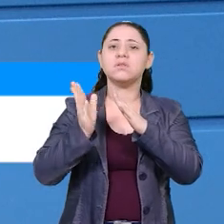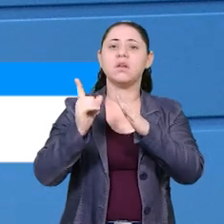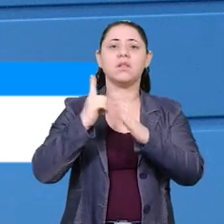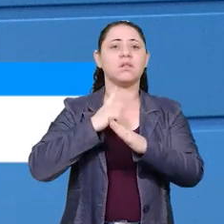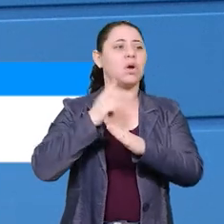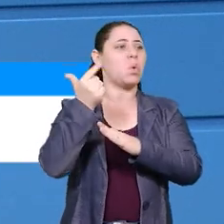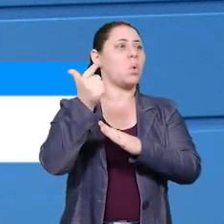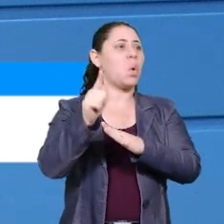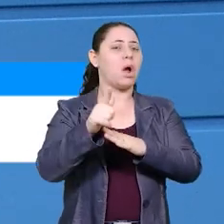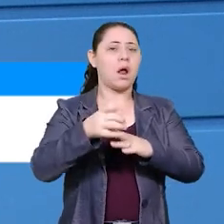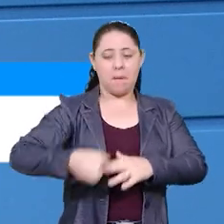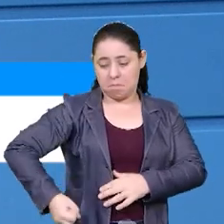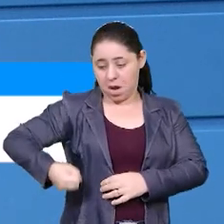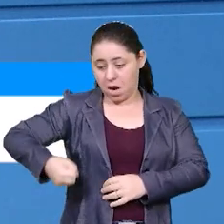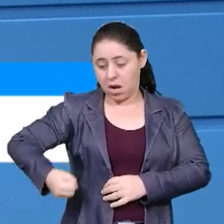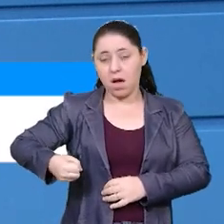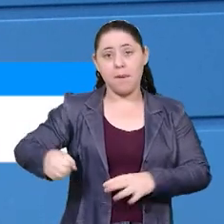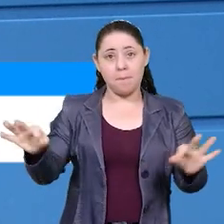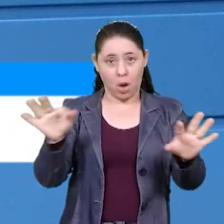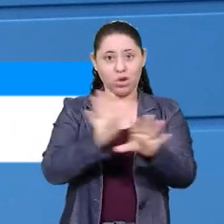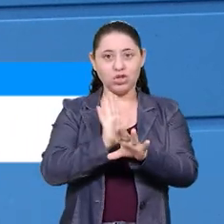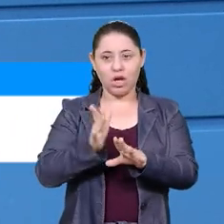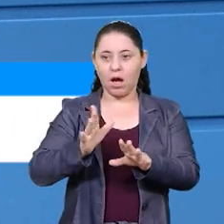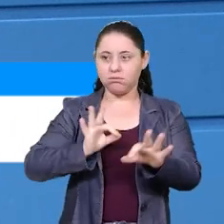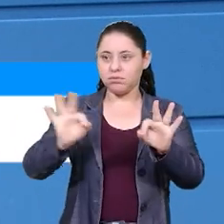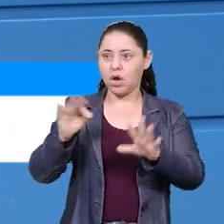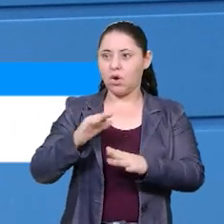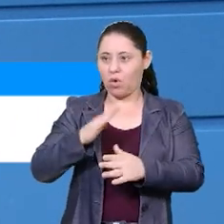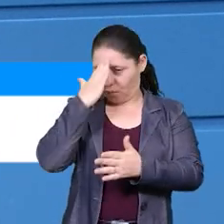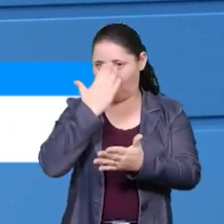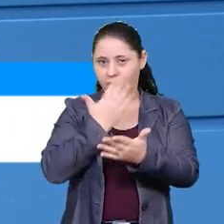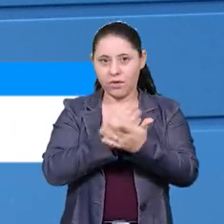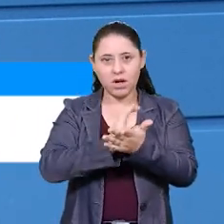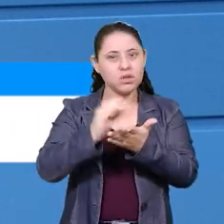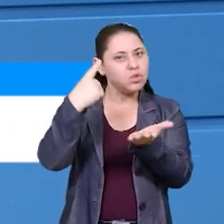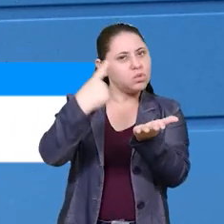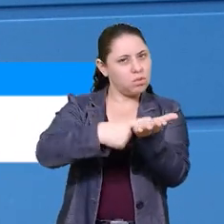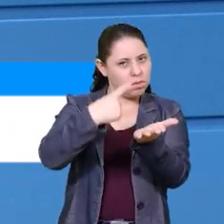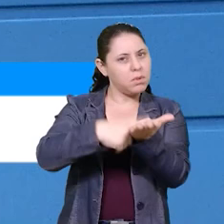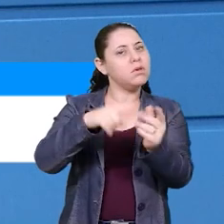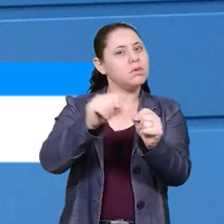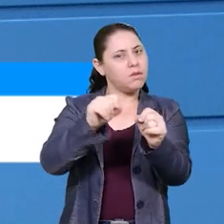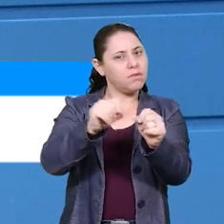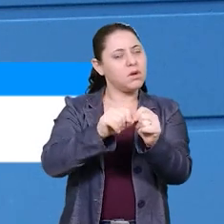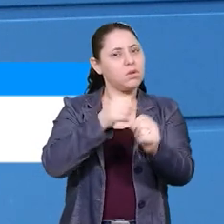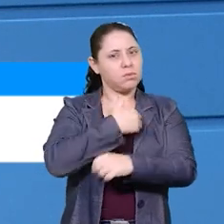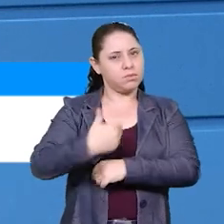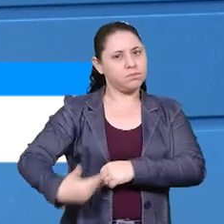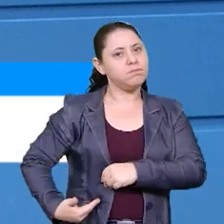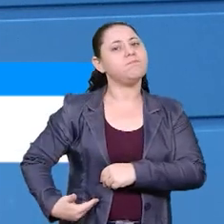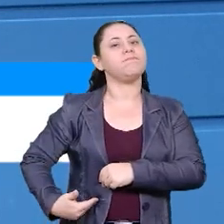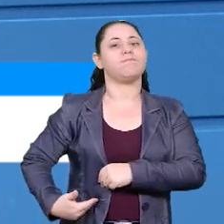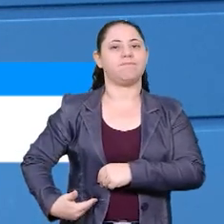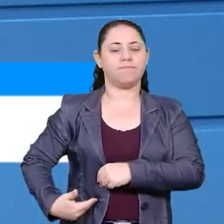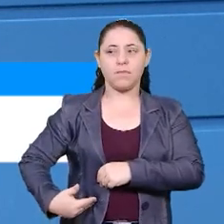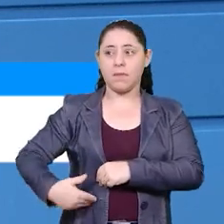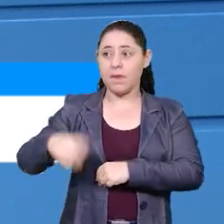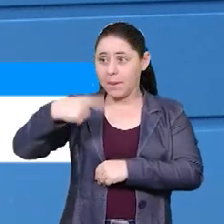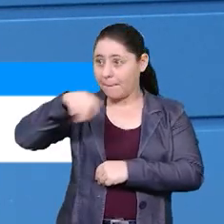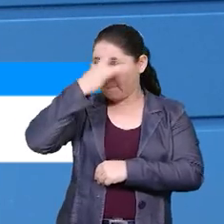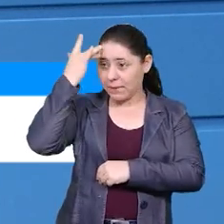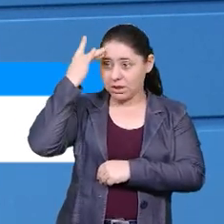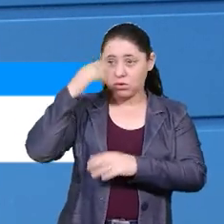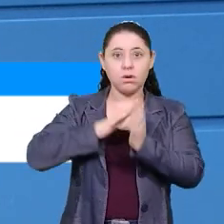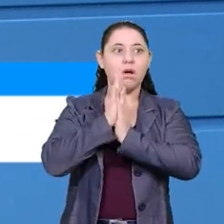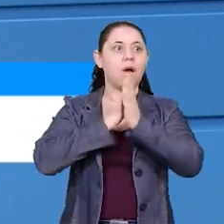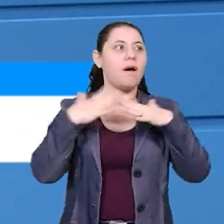a casa já está assim de malas prontas né confiando naquele compromisso que foi feito pelo governo